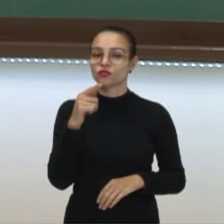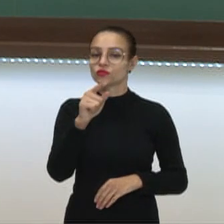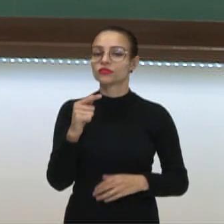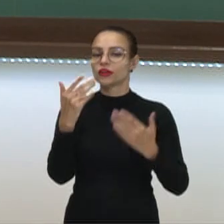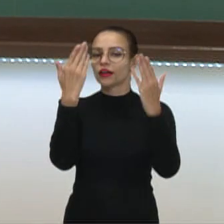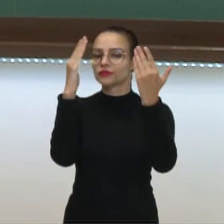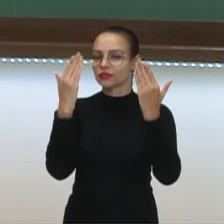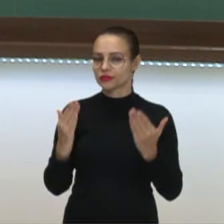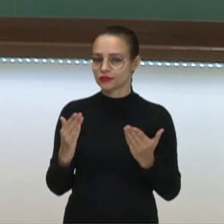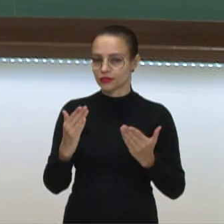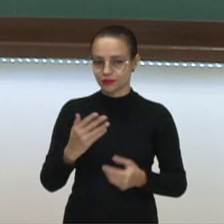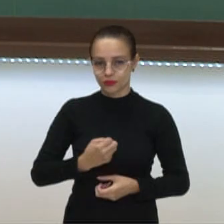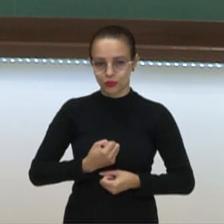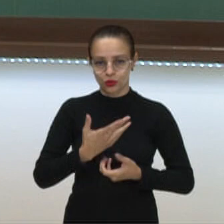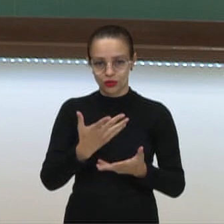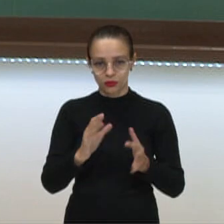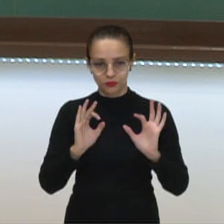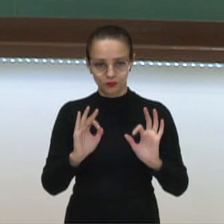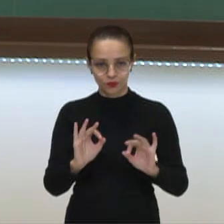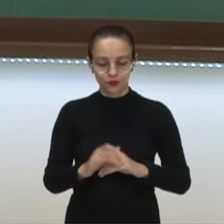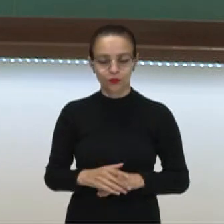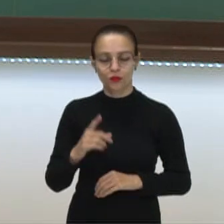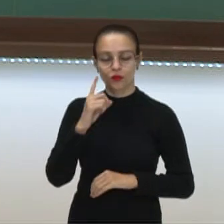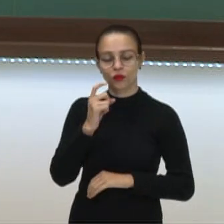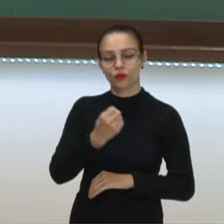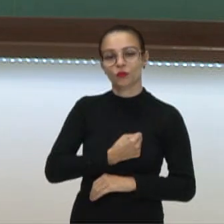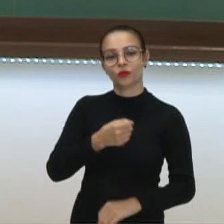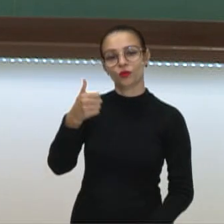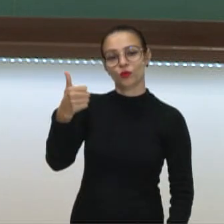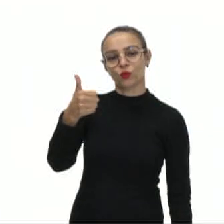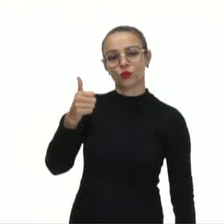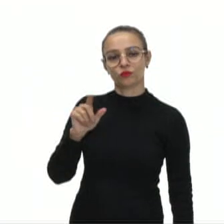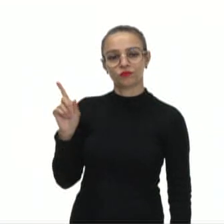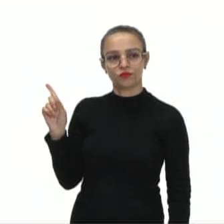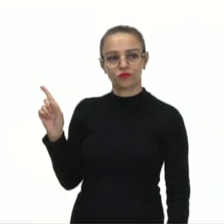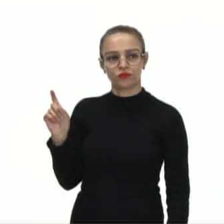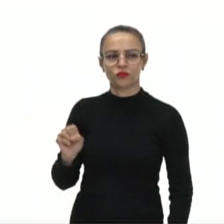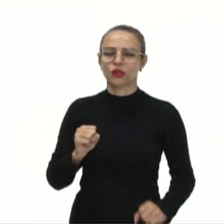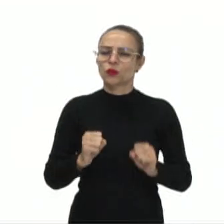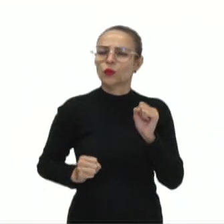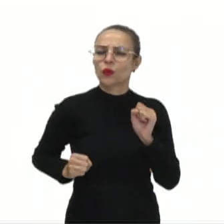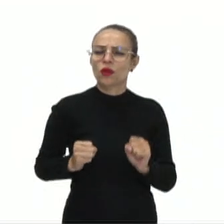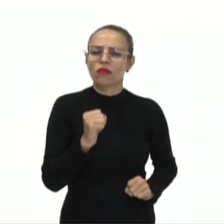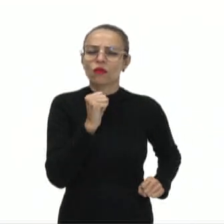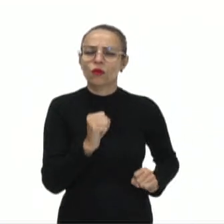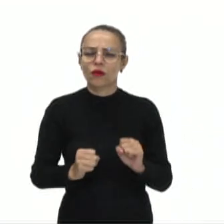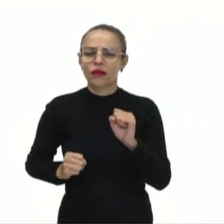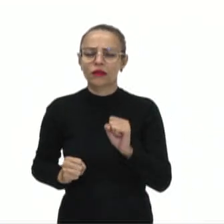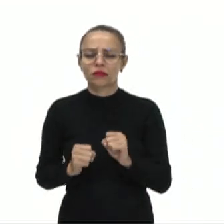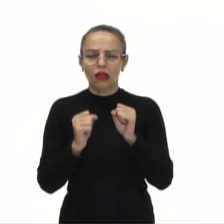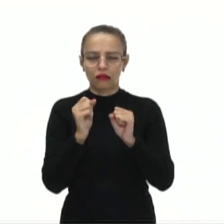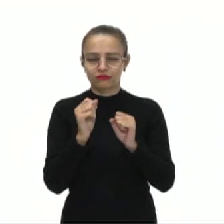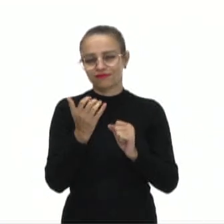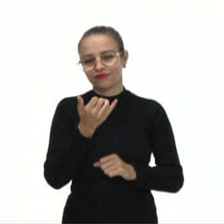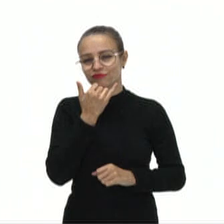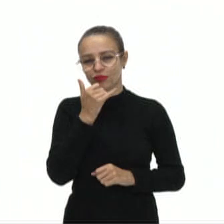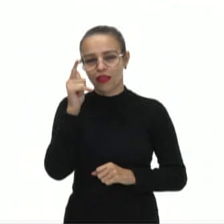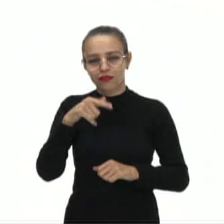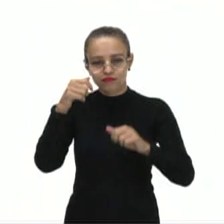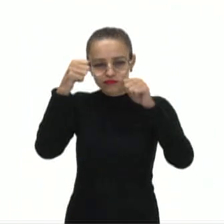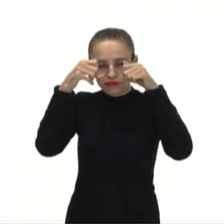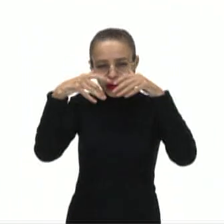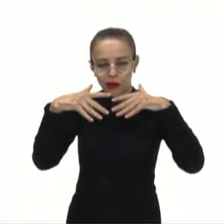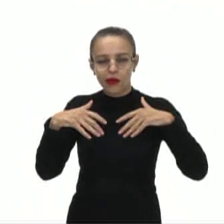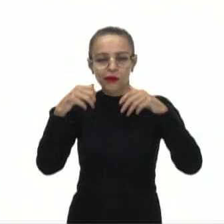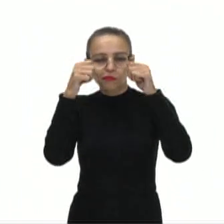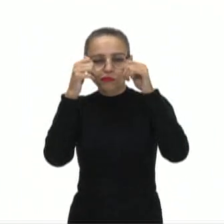Então, olha aqui. O poema 1. Correi, correi, ó lágrimas saudosas, legado acerbo